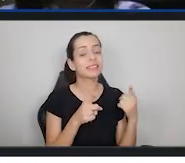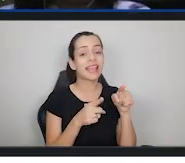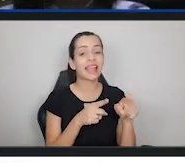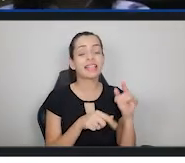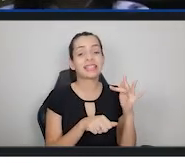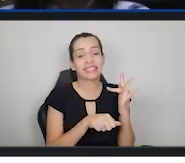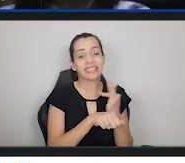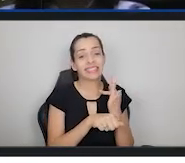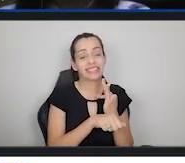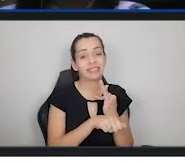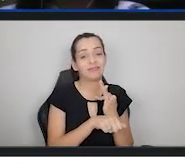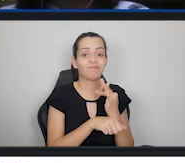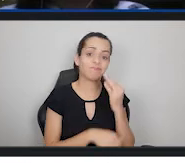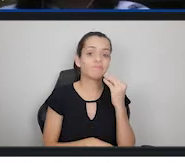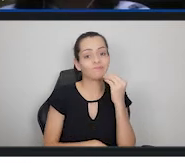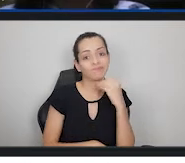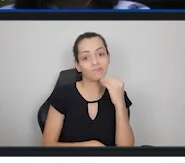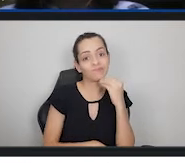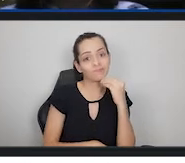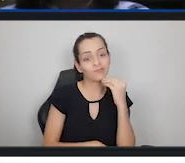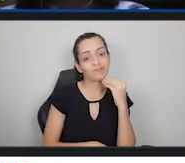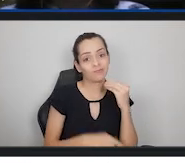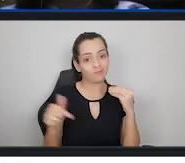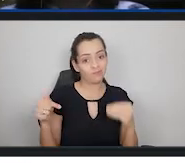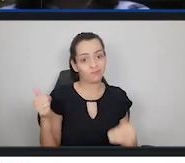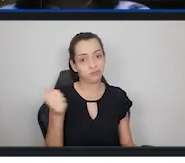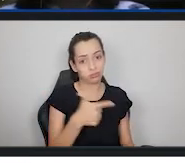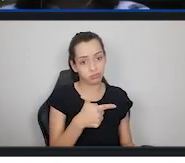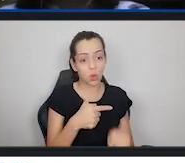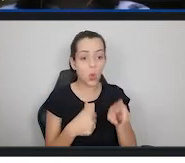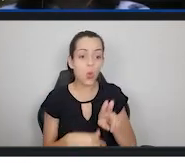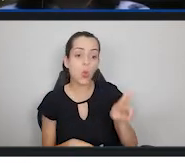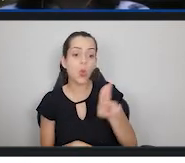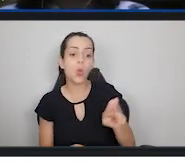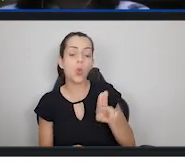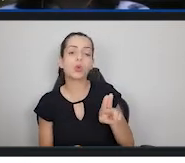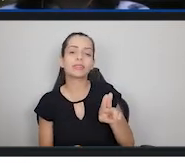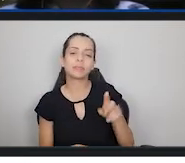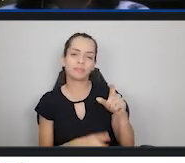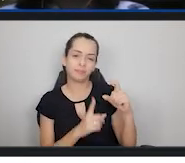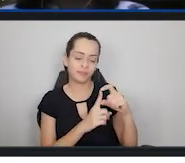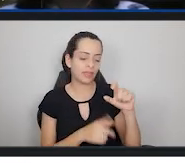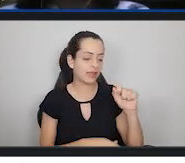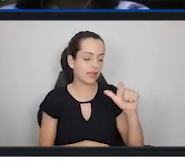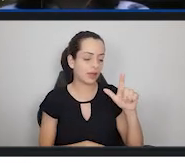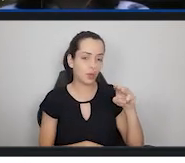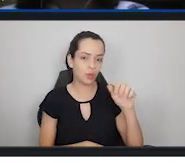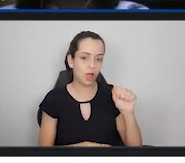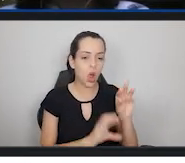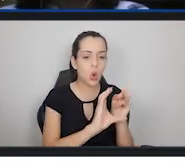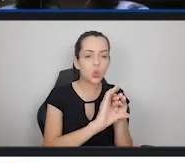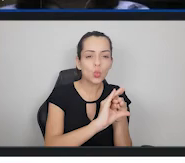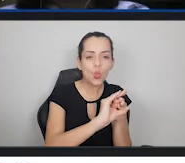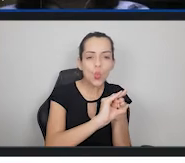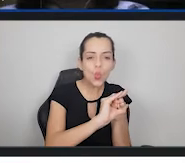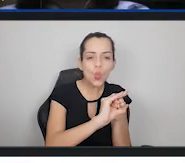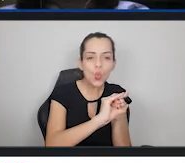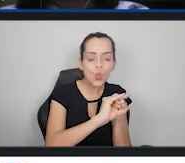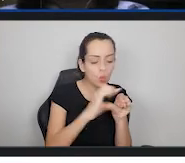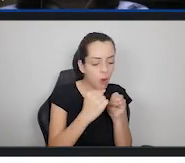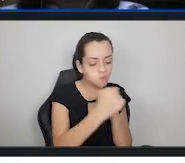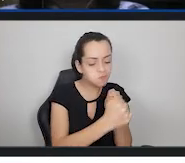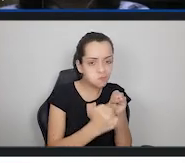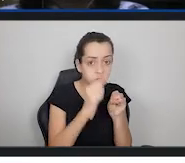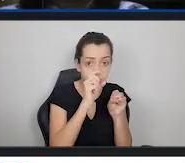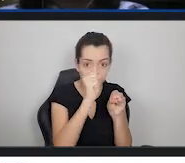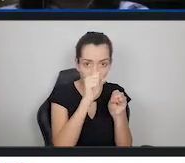ele é um bom condutor, a questão de custo menor, mas para compensar essa questão da resistência mecânica, costuma-se